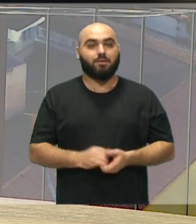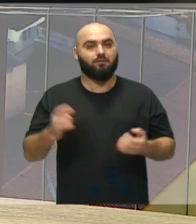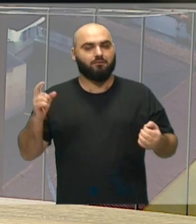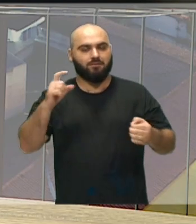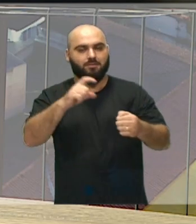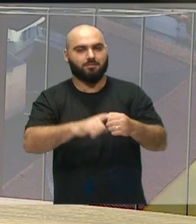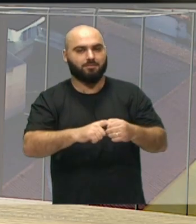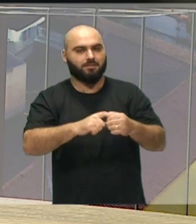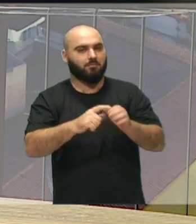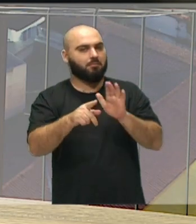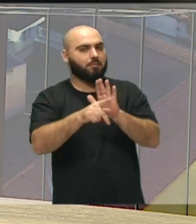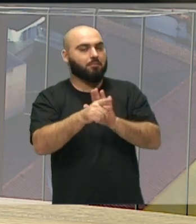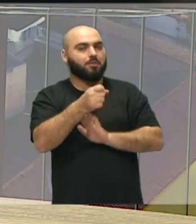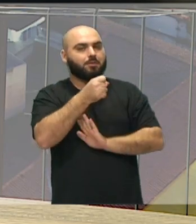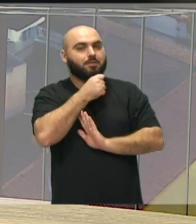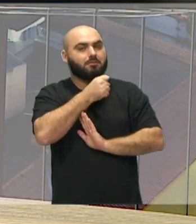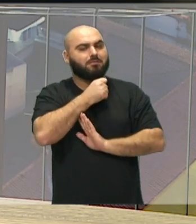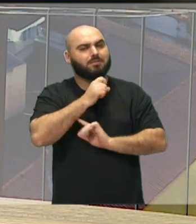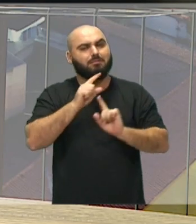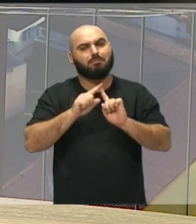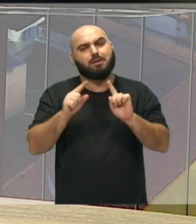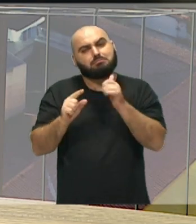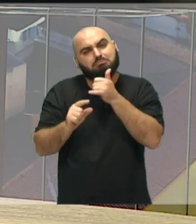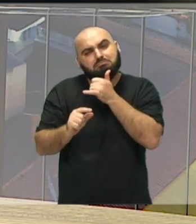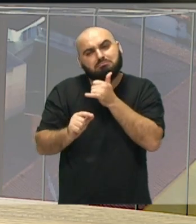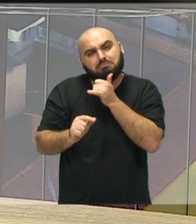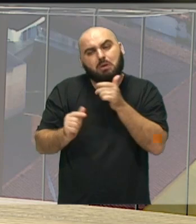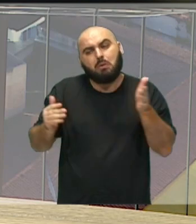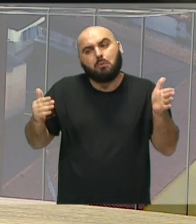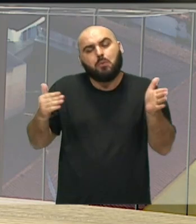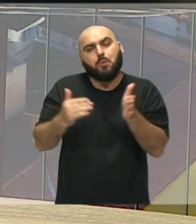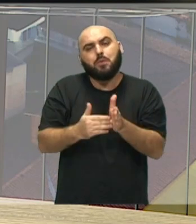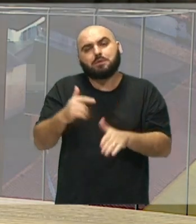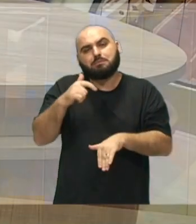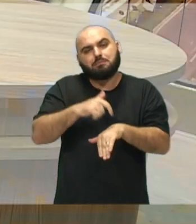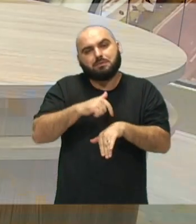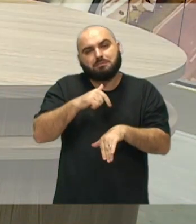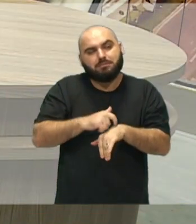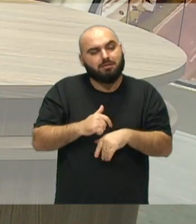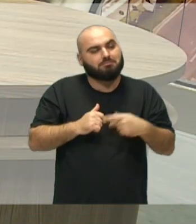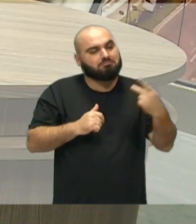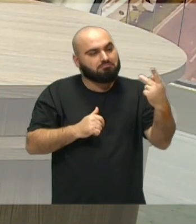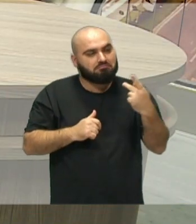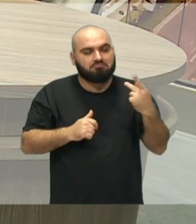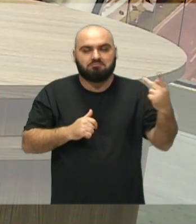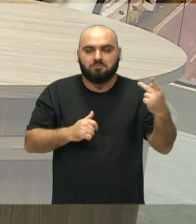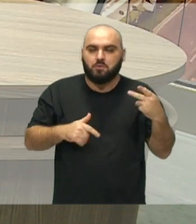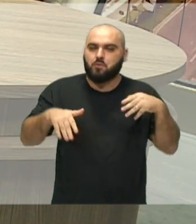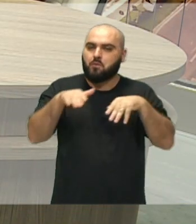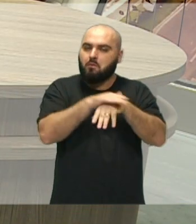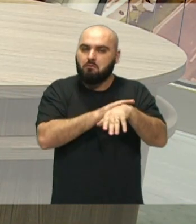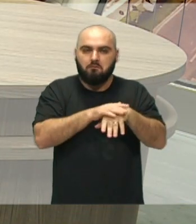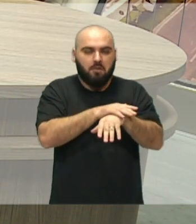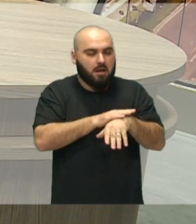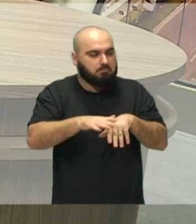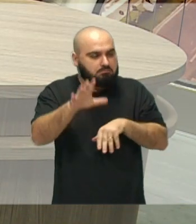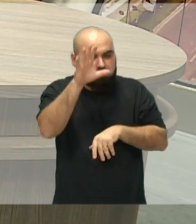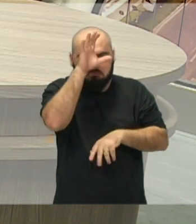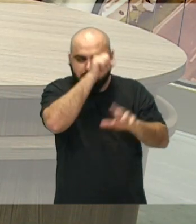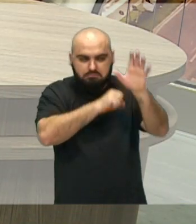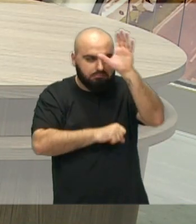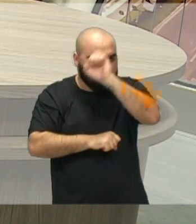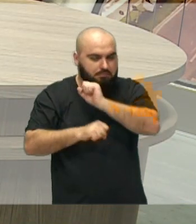Voltamos aqui no Câmara Aberta e, infelizmente, no último bloco, né, dessa conversa excelente de conhecimento e tudo que estamos tendo aqui